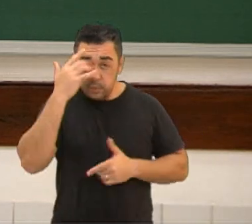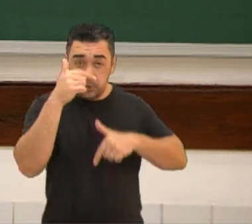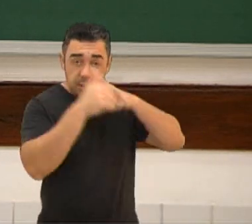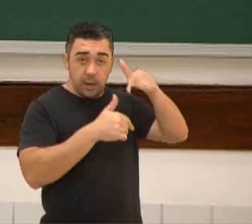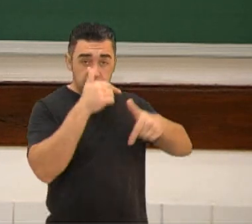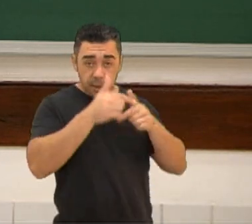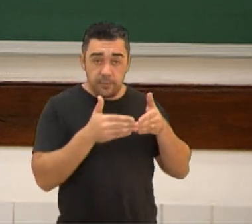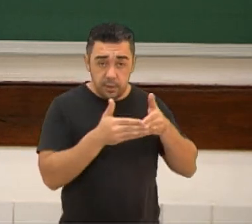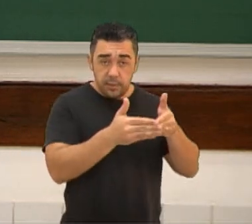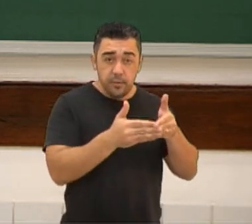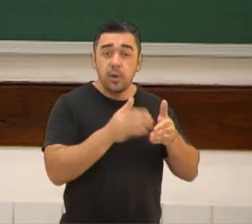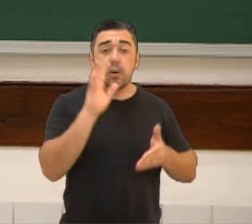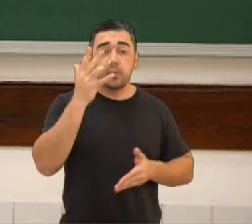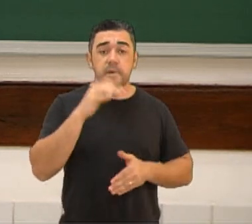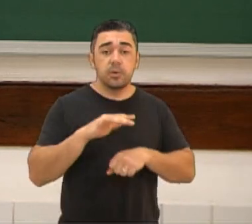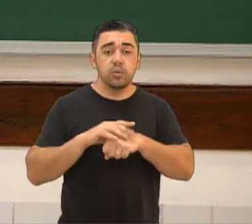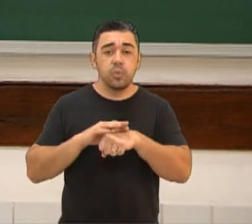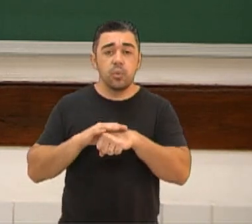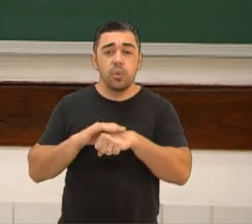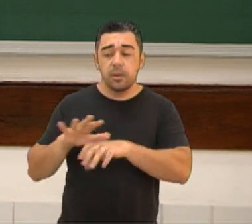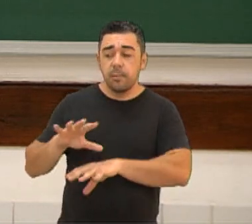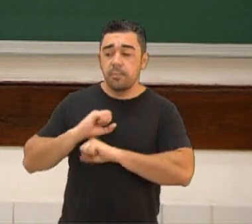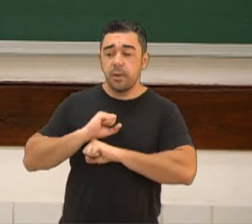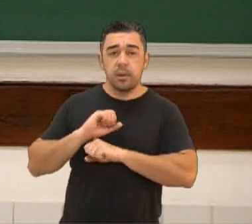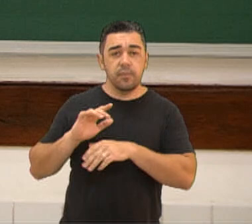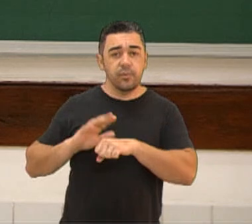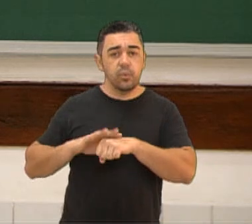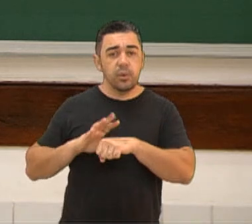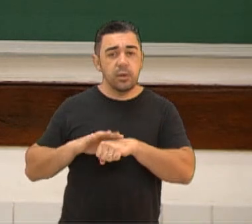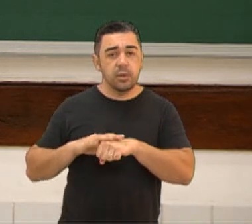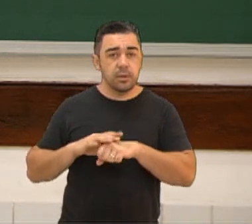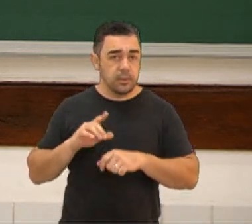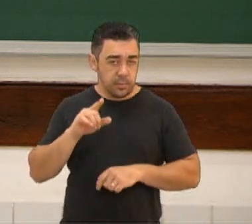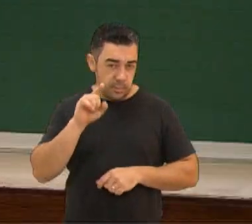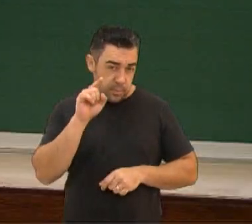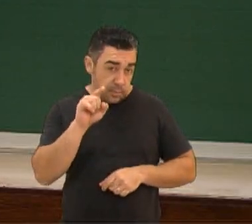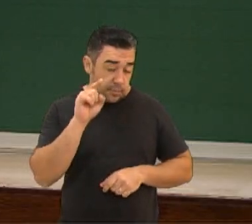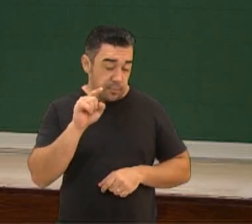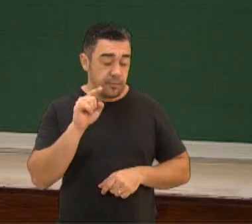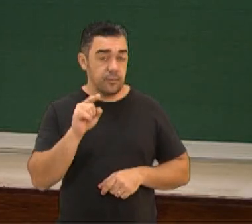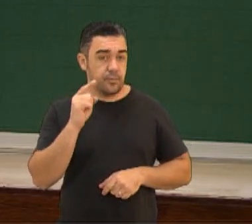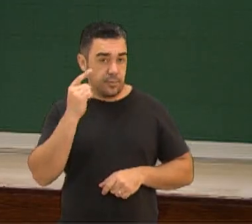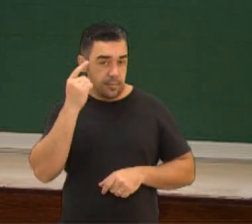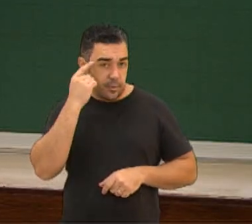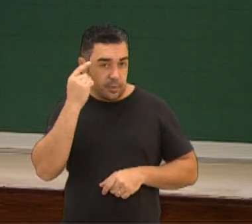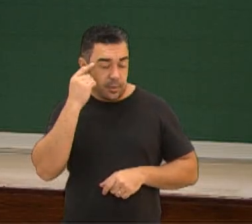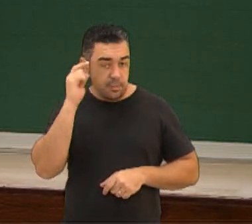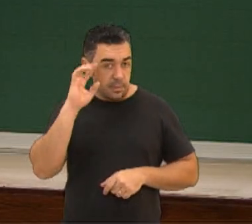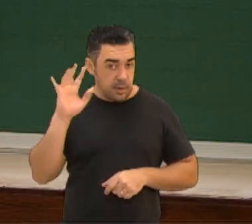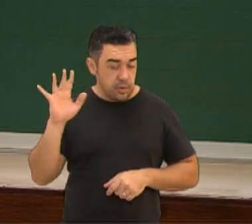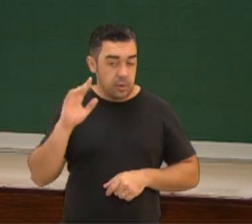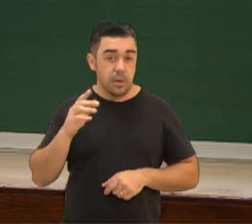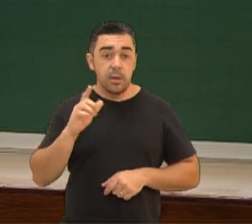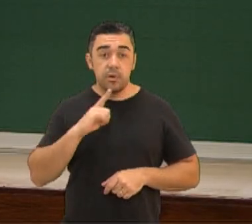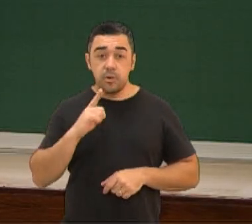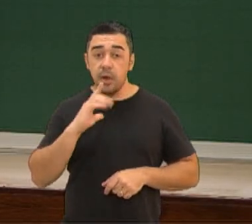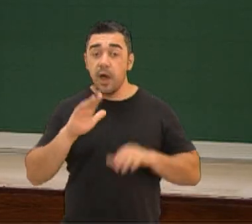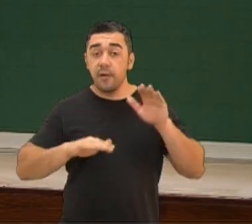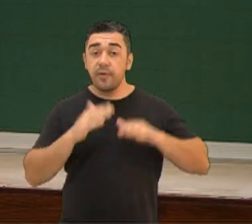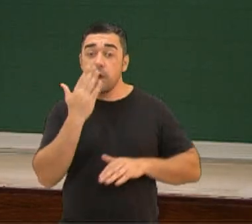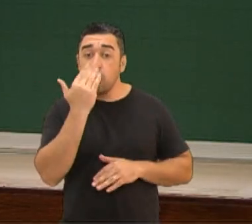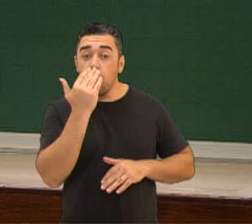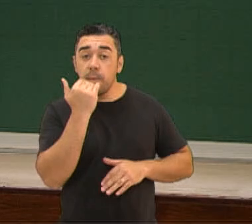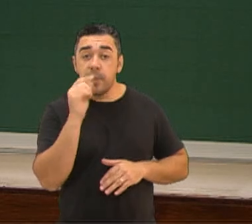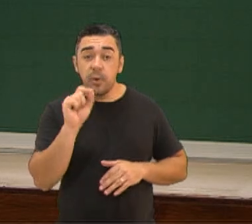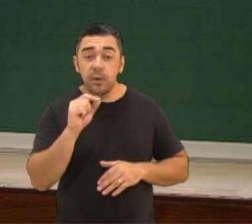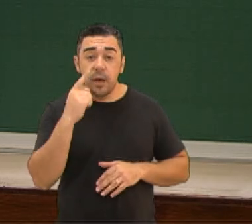acontecia? Eles ficavam doentes e pegavam várias doenças. Para vocês pensarem, muitos eles comiam os ratos